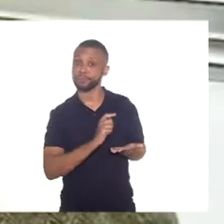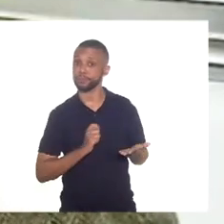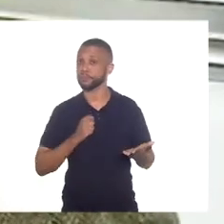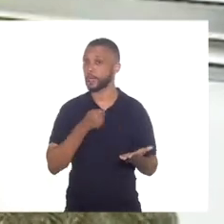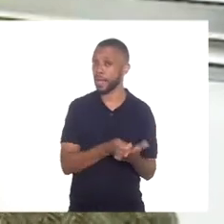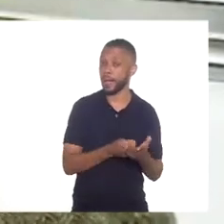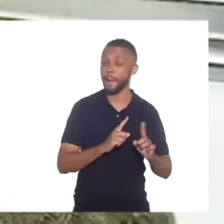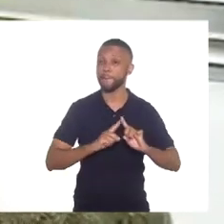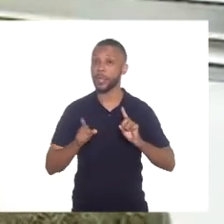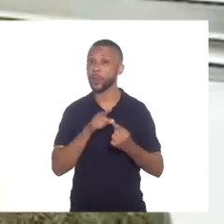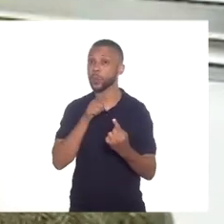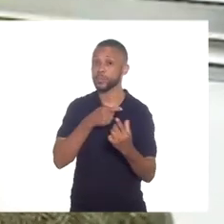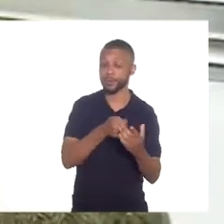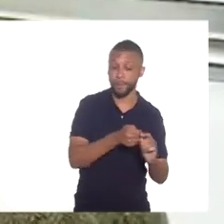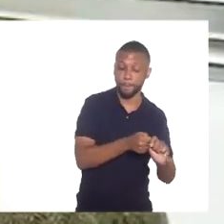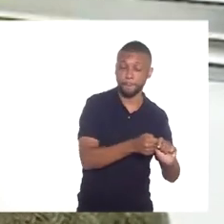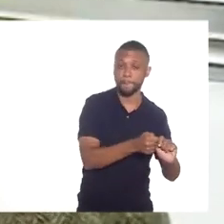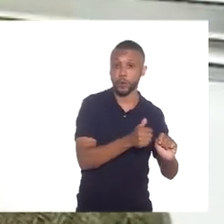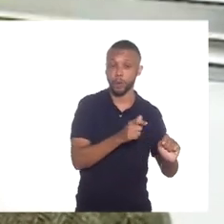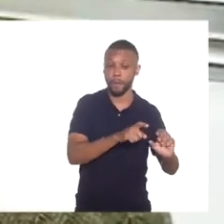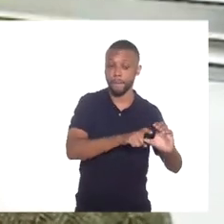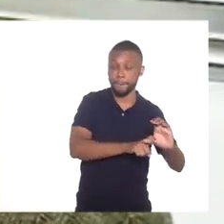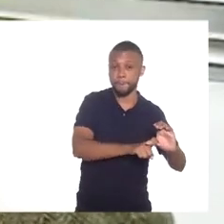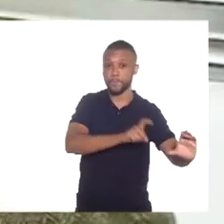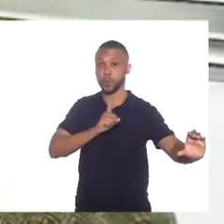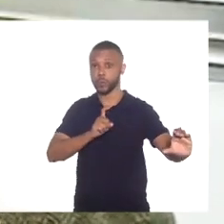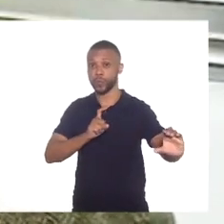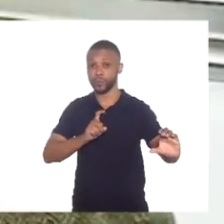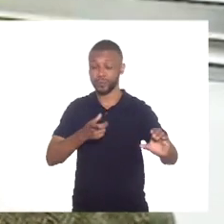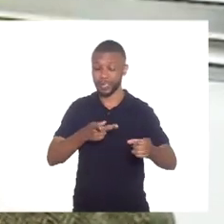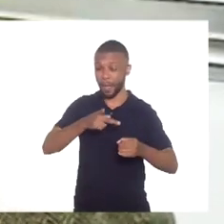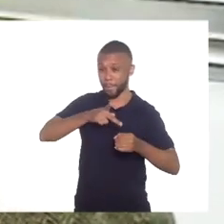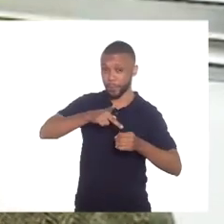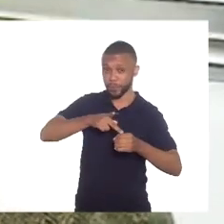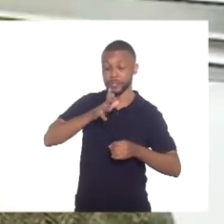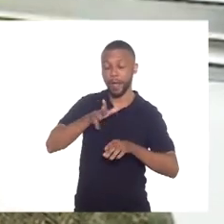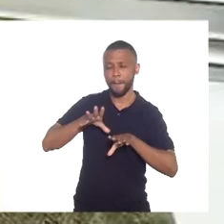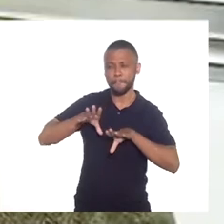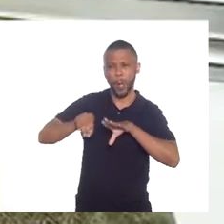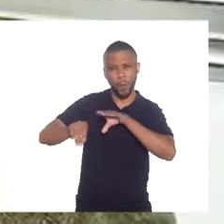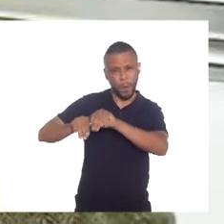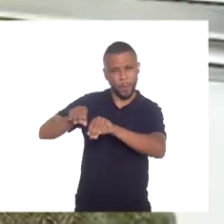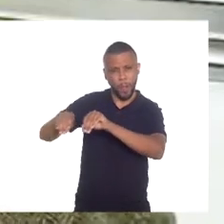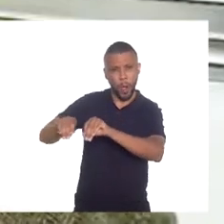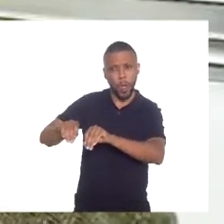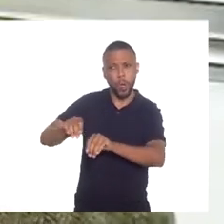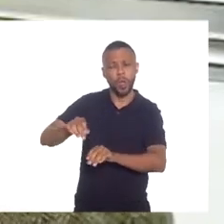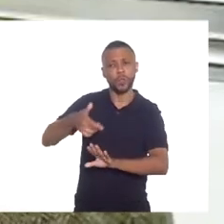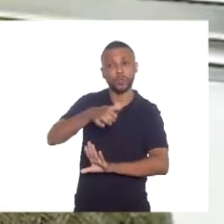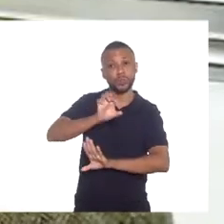descomissionar aquilo que a Petrobras já tomou do estado do Rio de Janeiro,